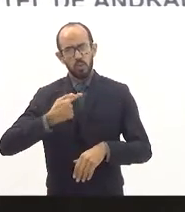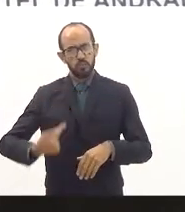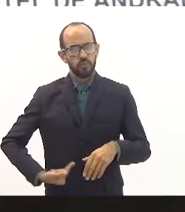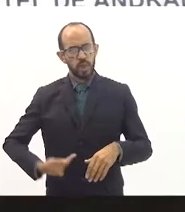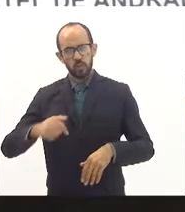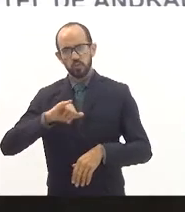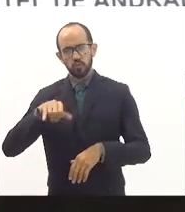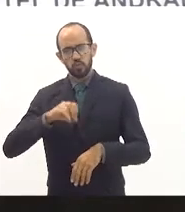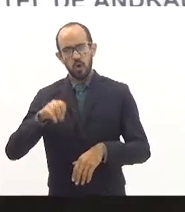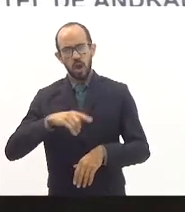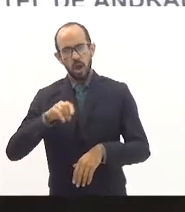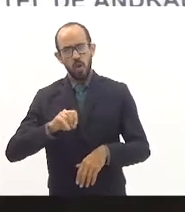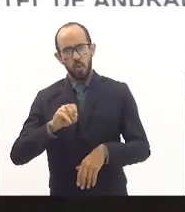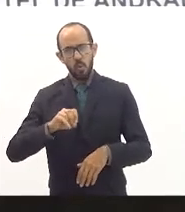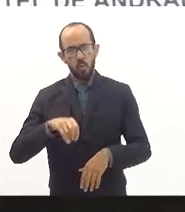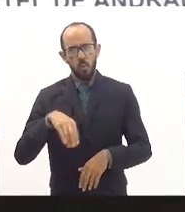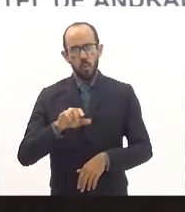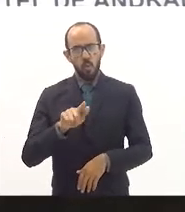Deputados. Em